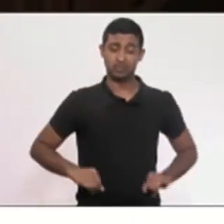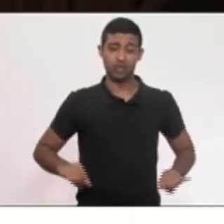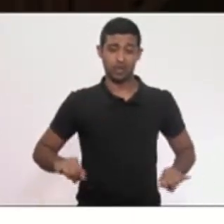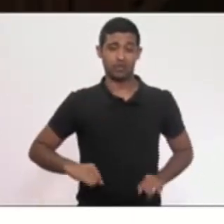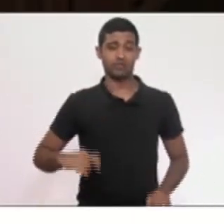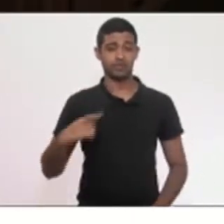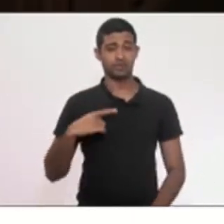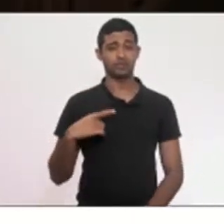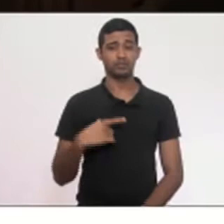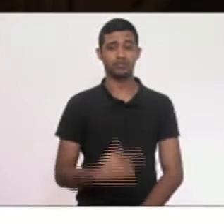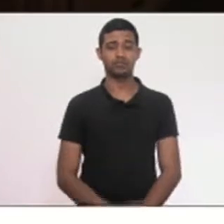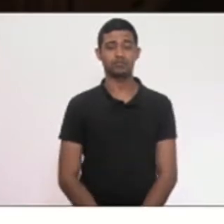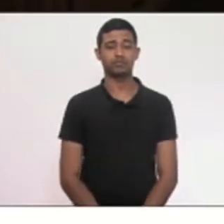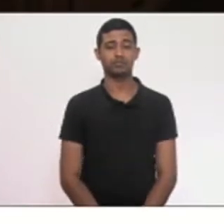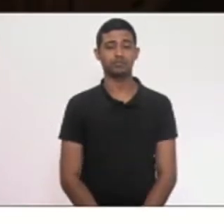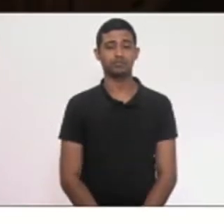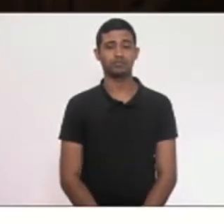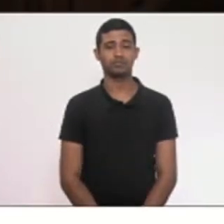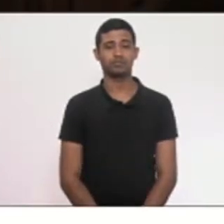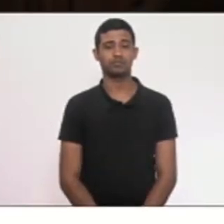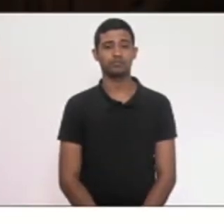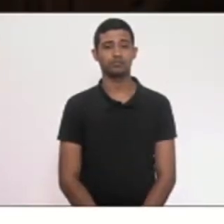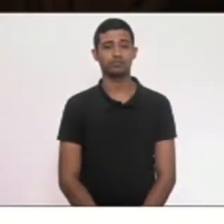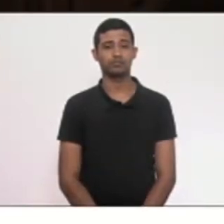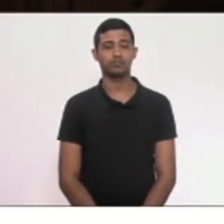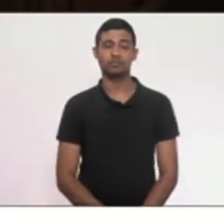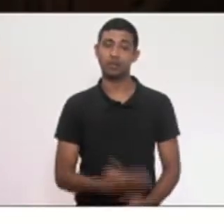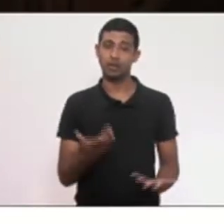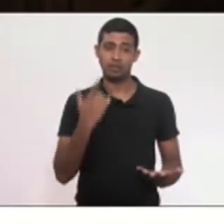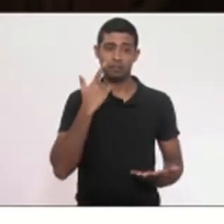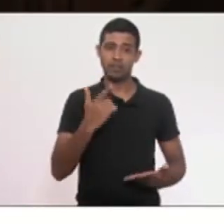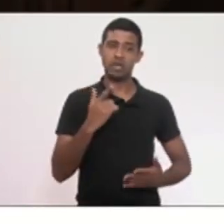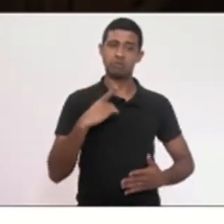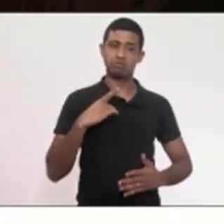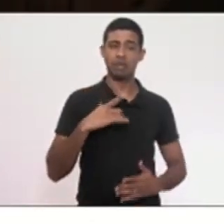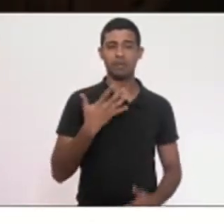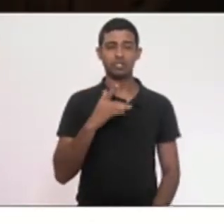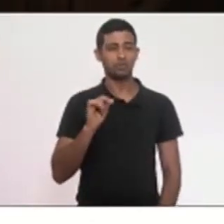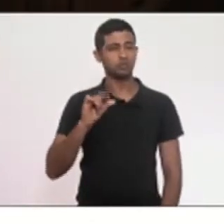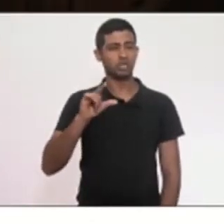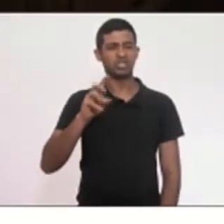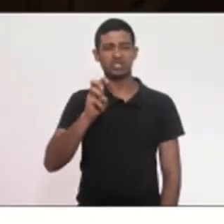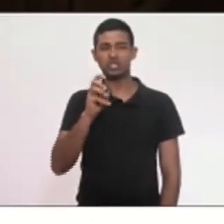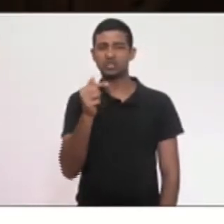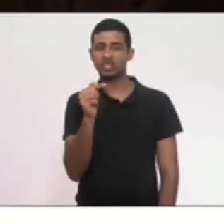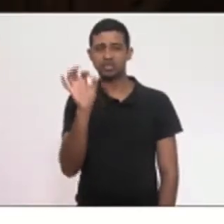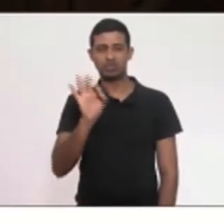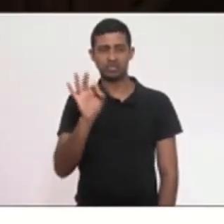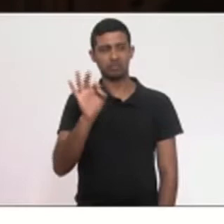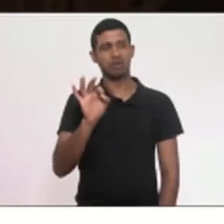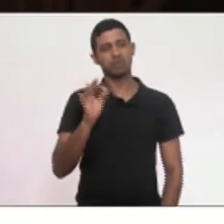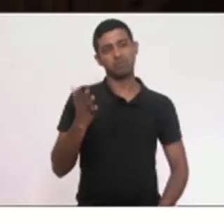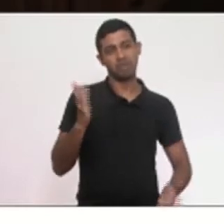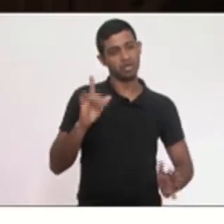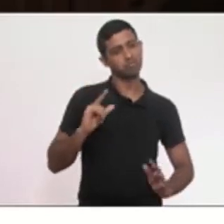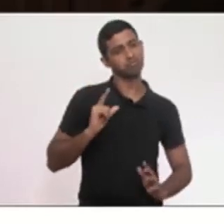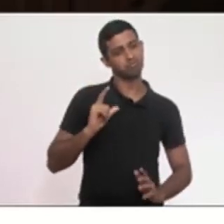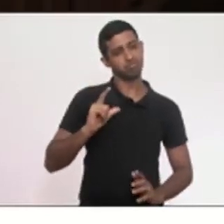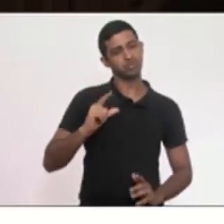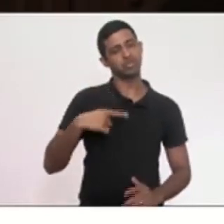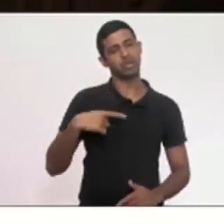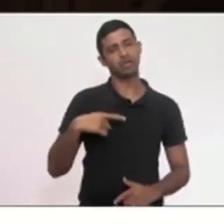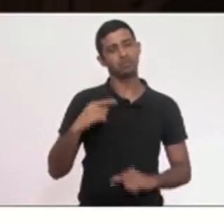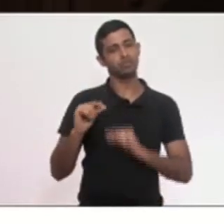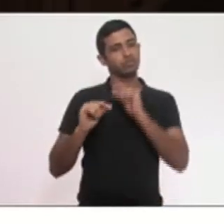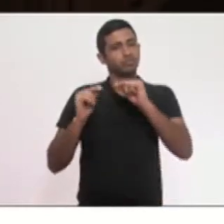macroeconomia, pois bem, diante da perspectiva de crescer 5, 6, 7 pontos percentuais a menos, mas ainda assim crescer 5,